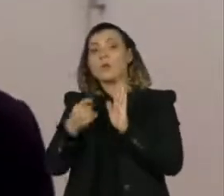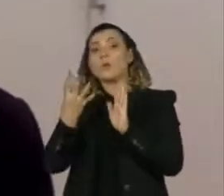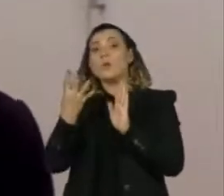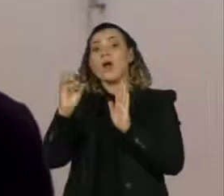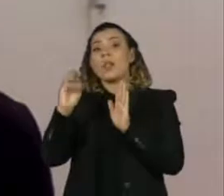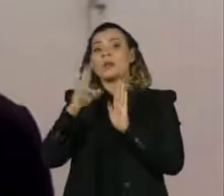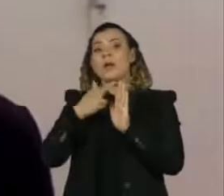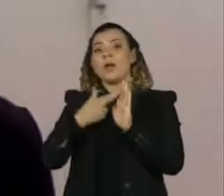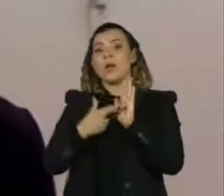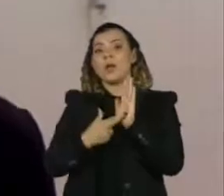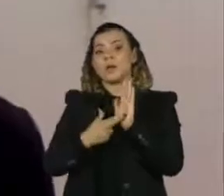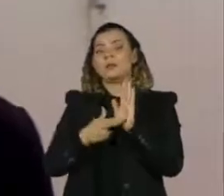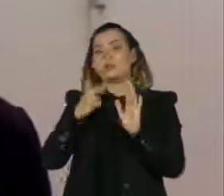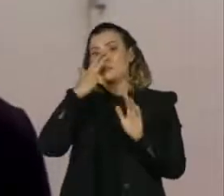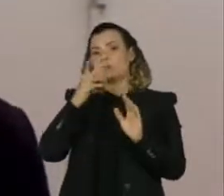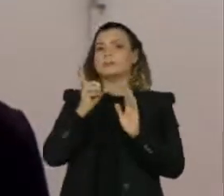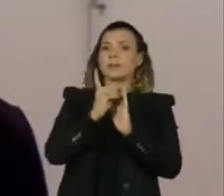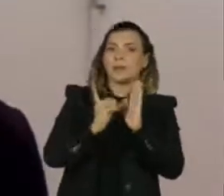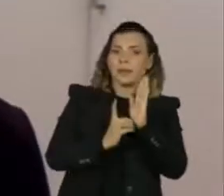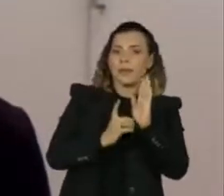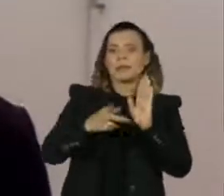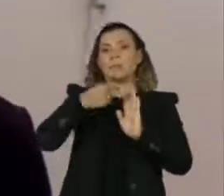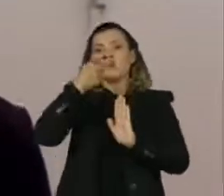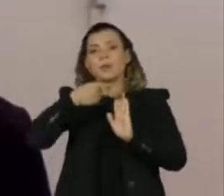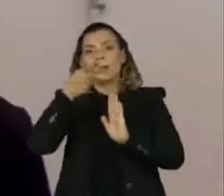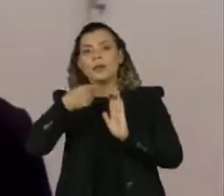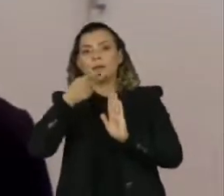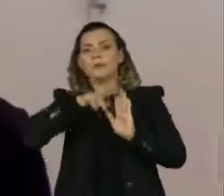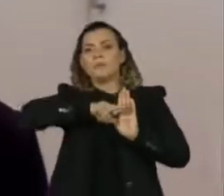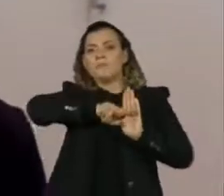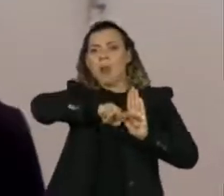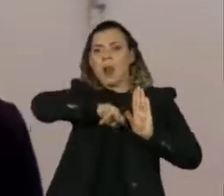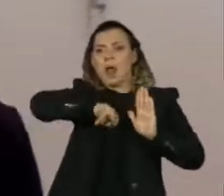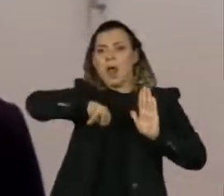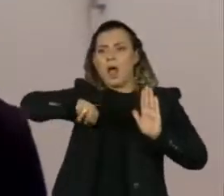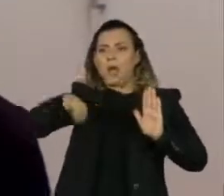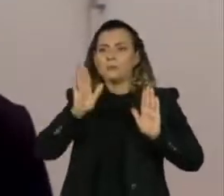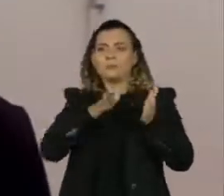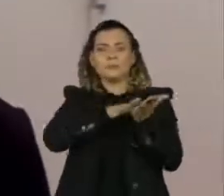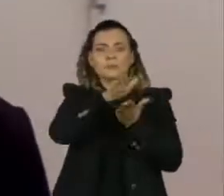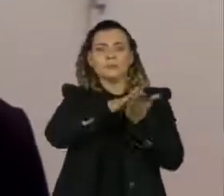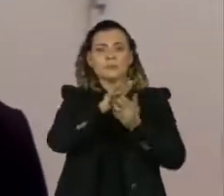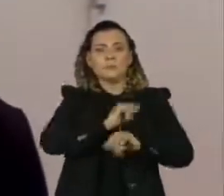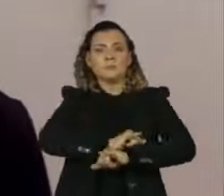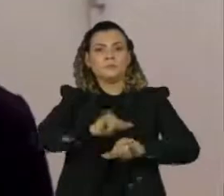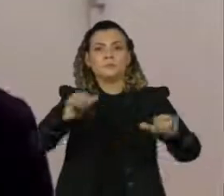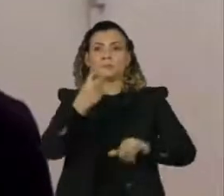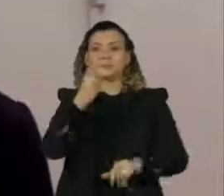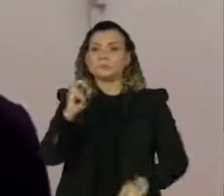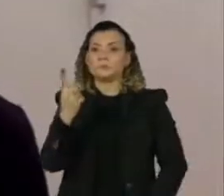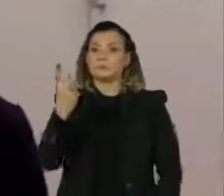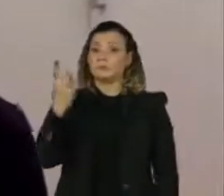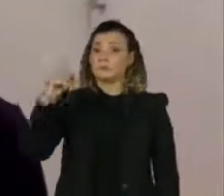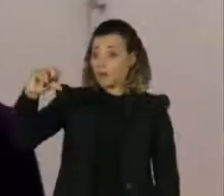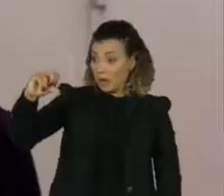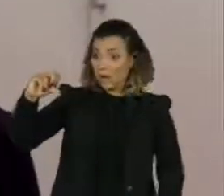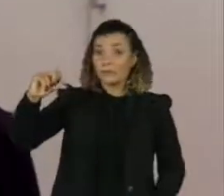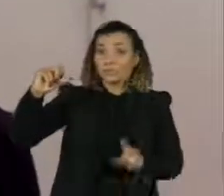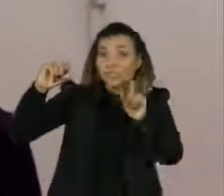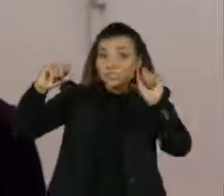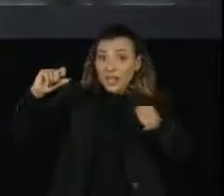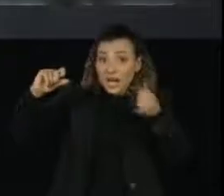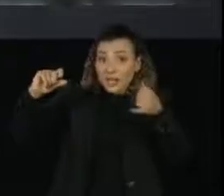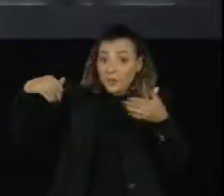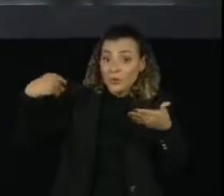normas, entre decretos e portarias, já foram publicados desde janeiro de 2019 para facilitar o acesso